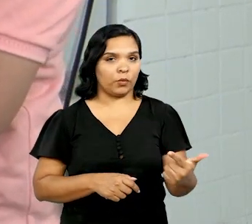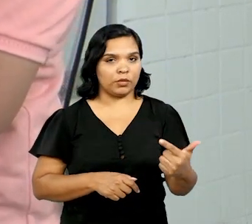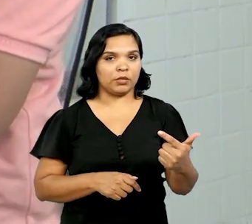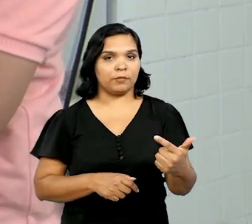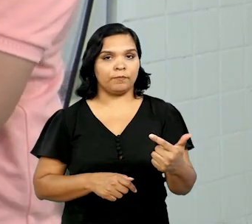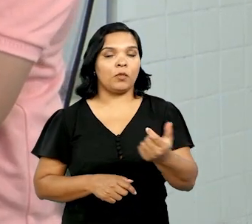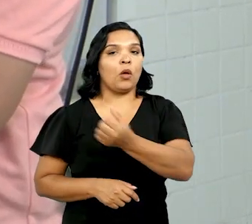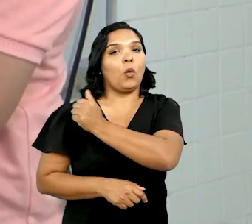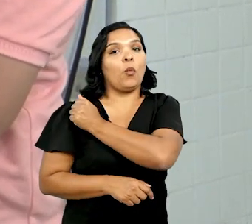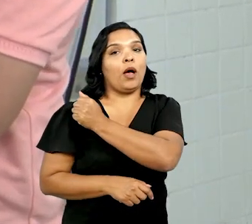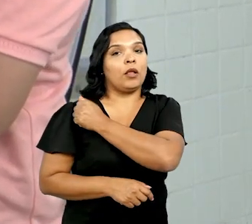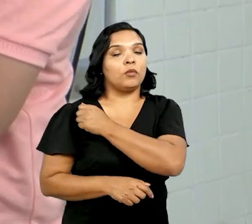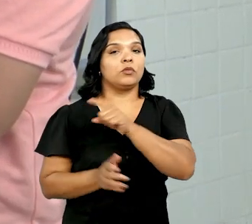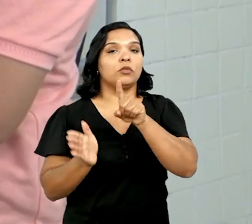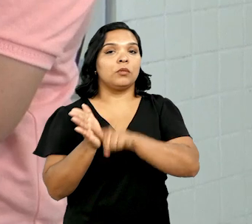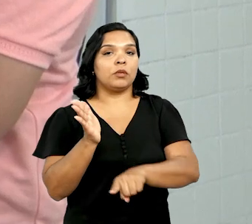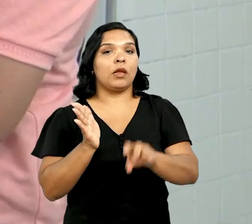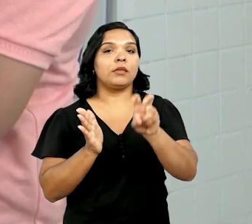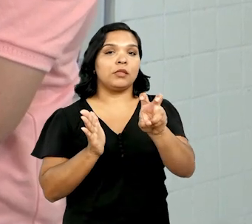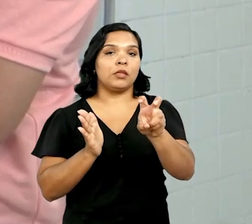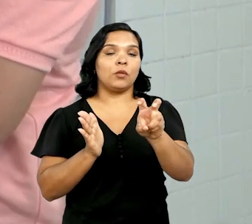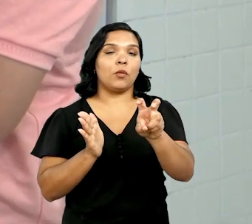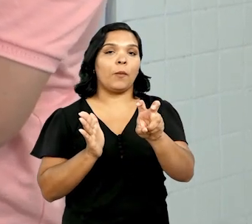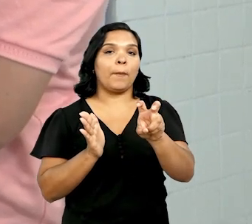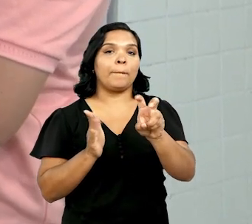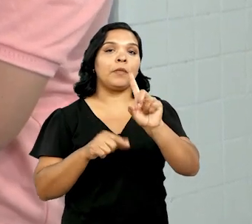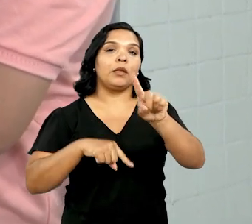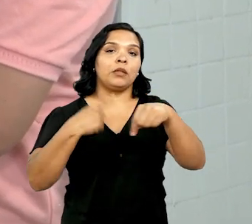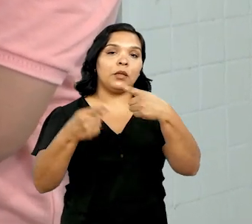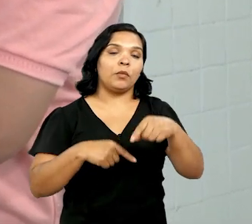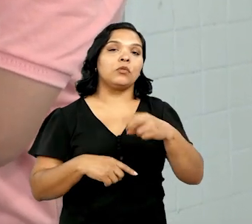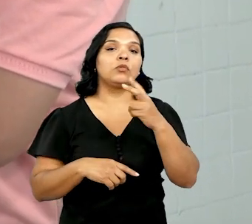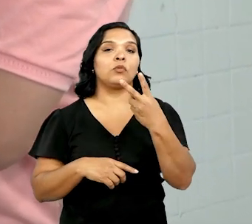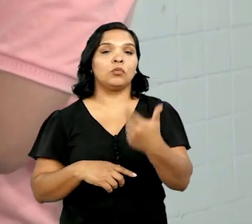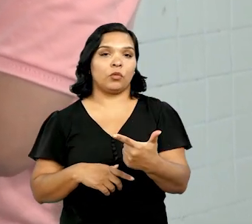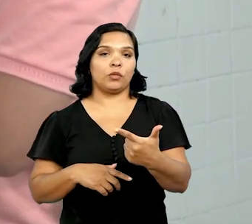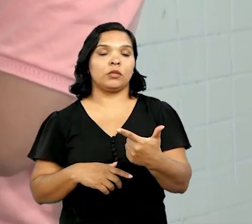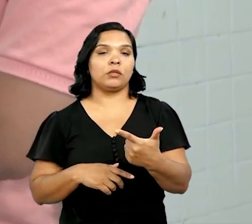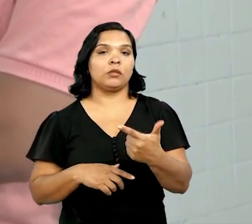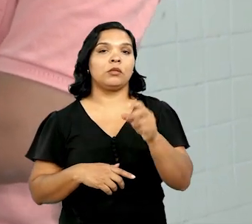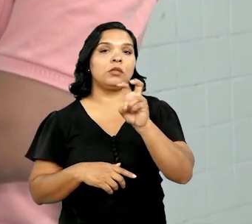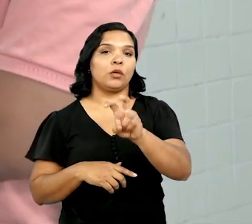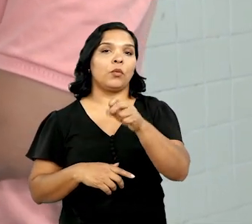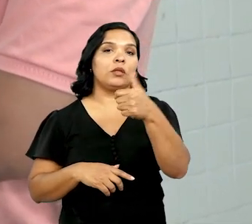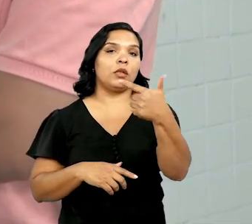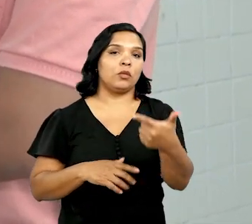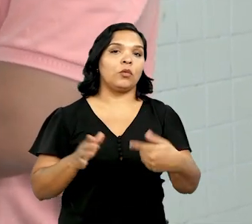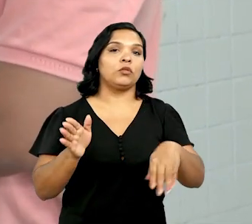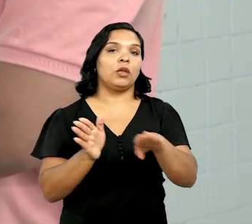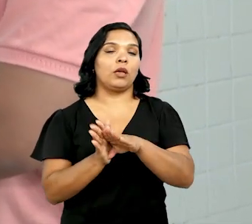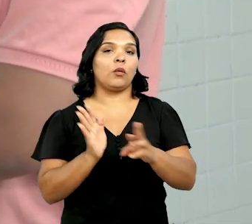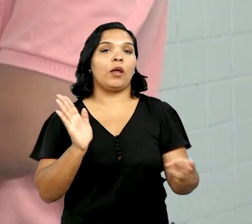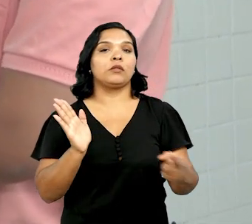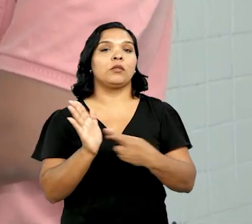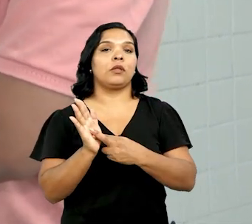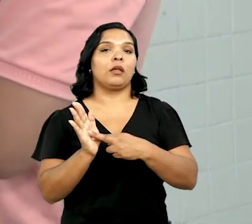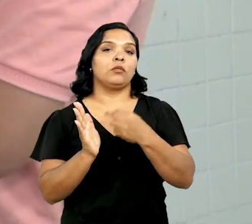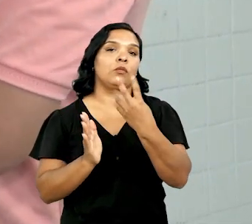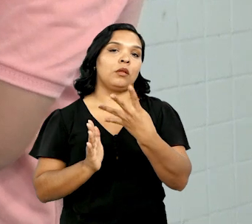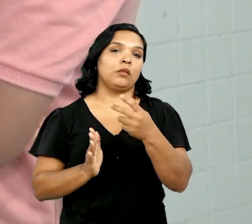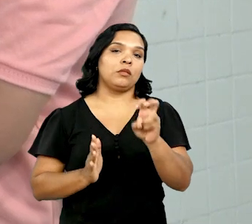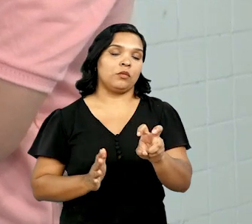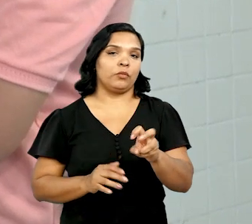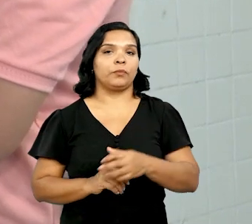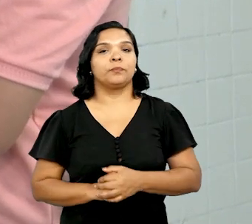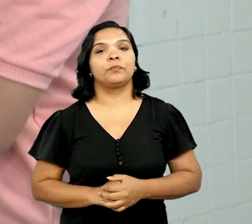52, o aluno deveria subtrair o número 5 e depois o número 2. O 52 chegaria aqui como resultado